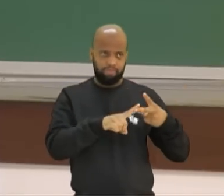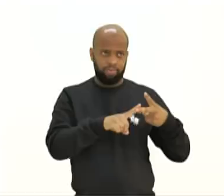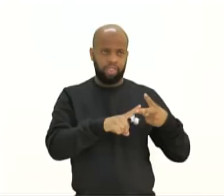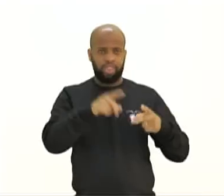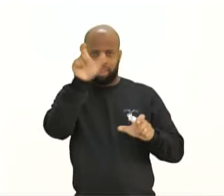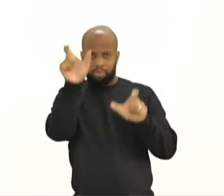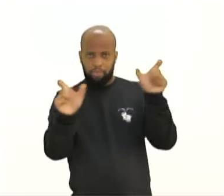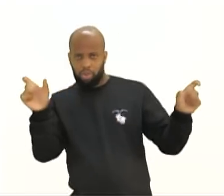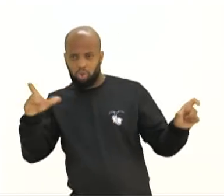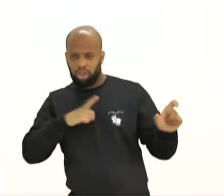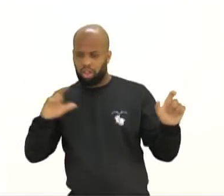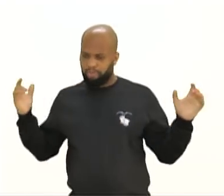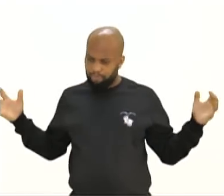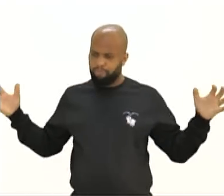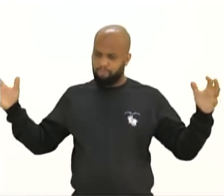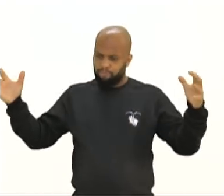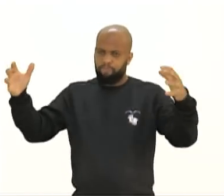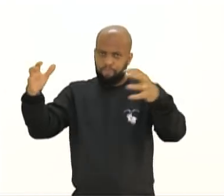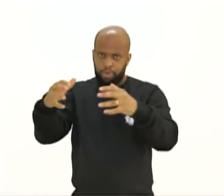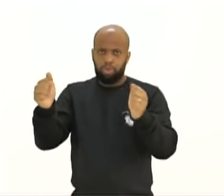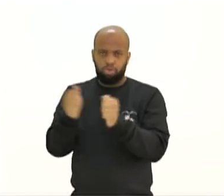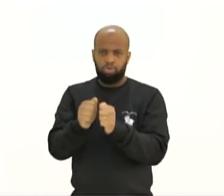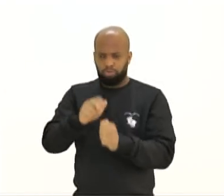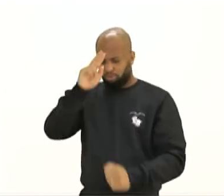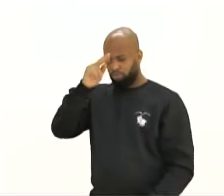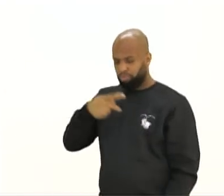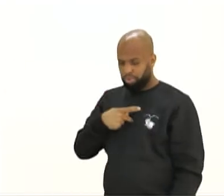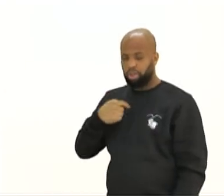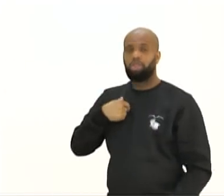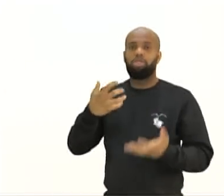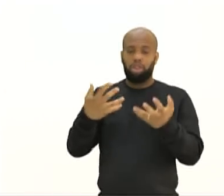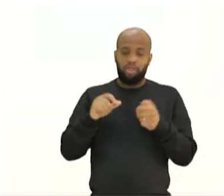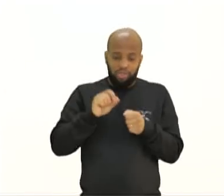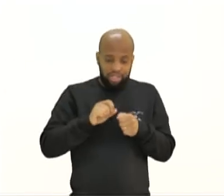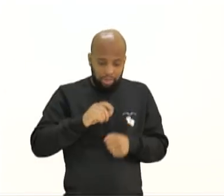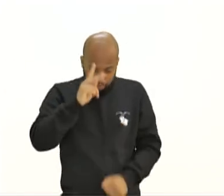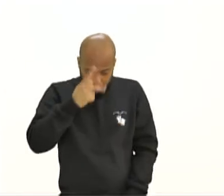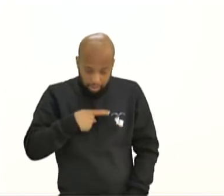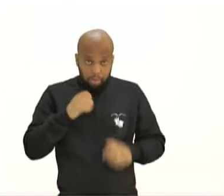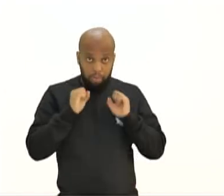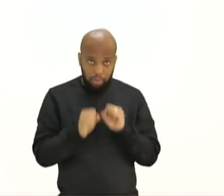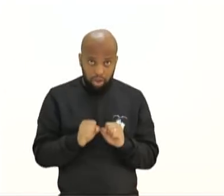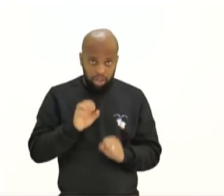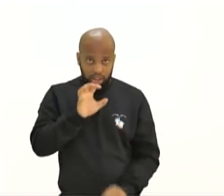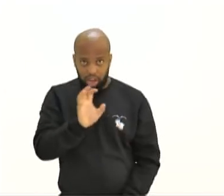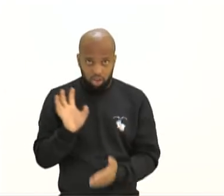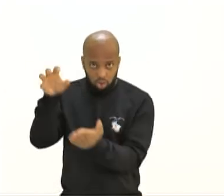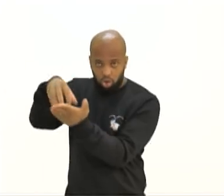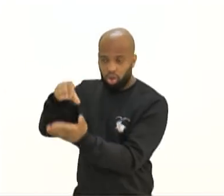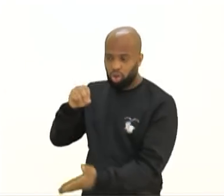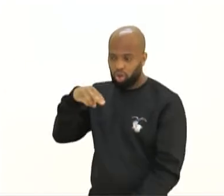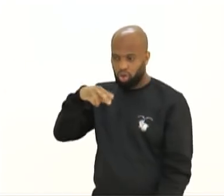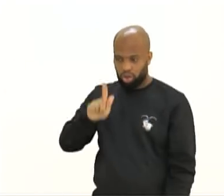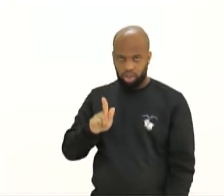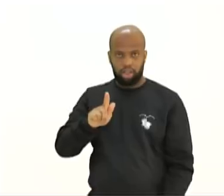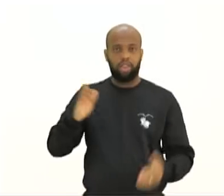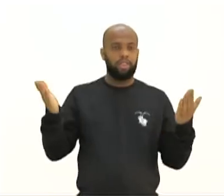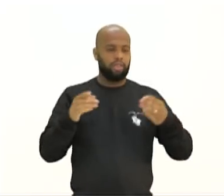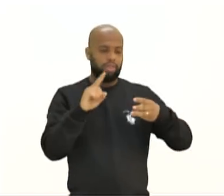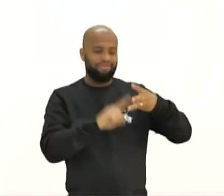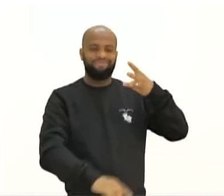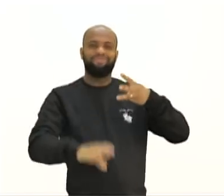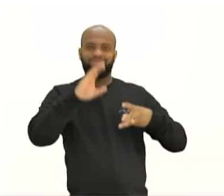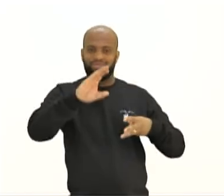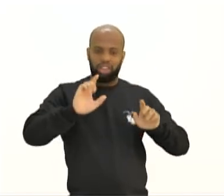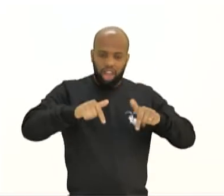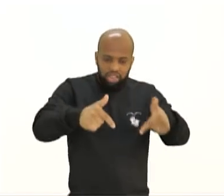as pessoas se reúnem por objetivos próprios? Ah, então eu quero fazer uma coisa para mim. É isso, porque é para isso que serve a ONG? E letra C, as ações